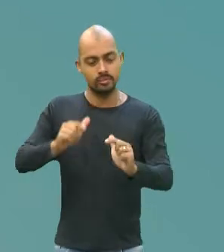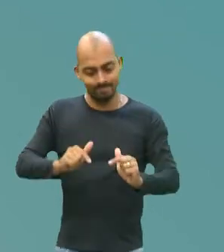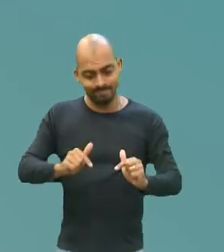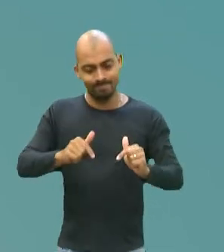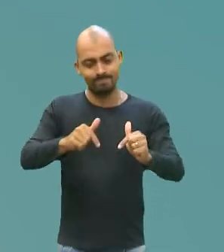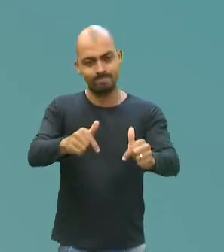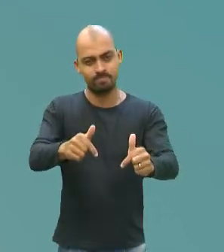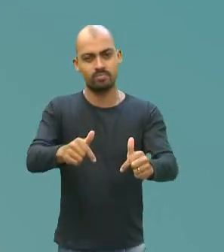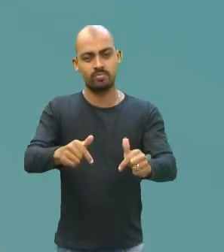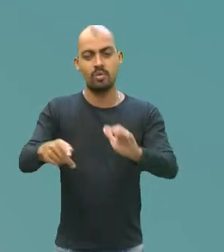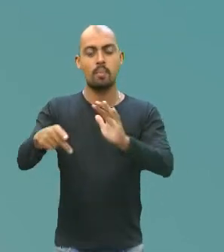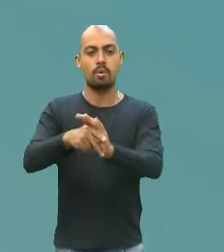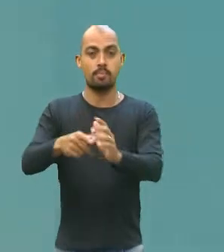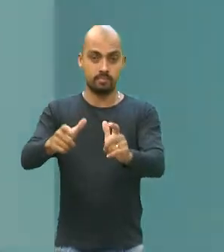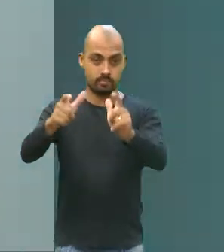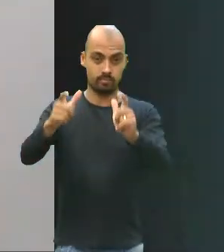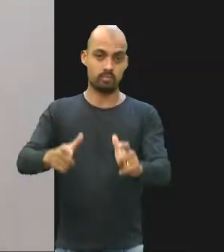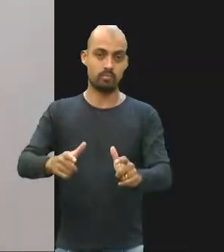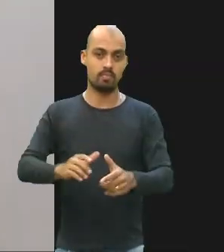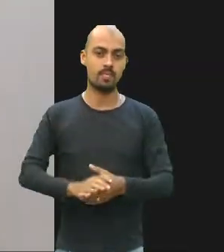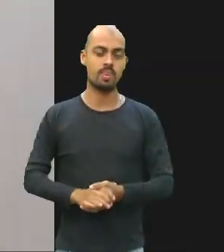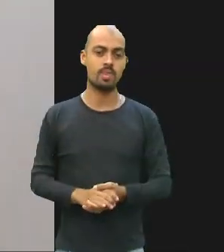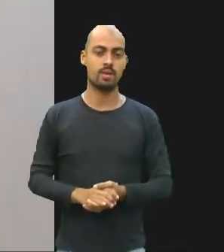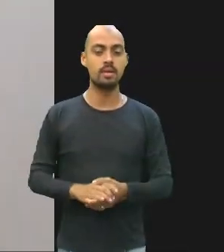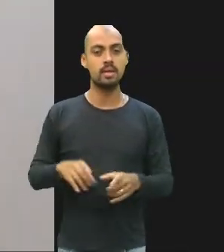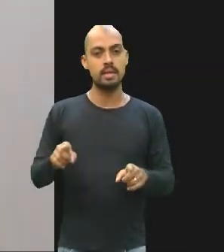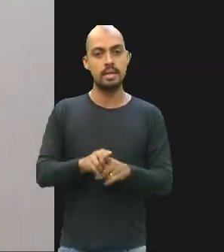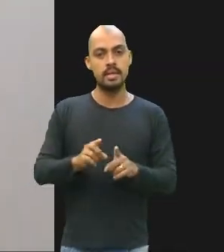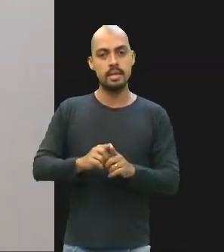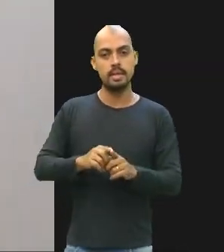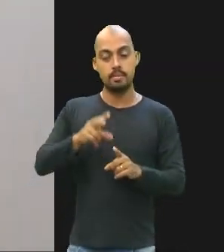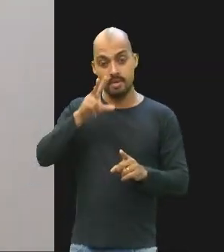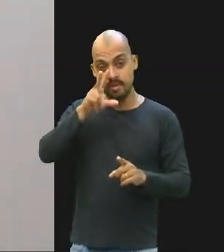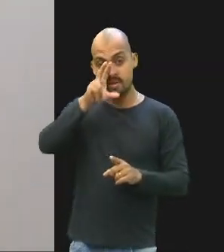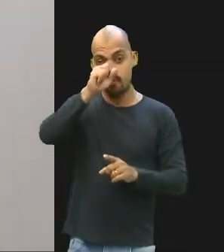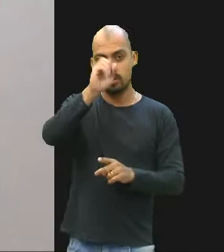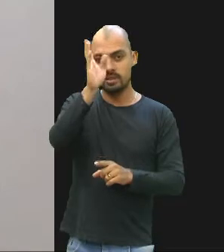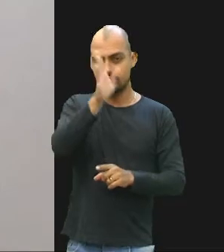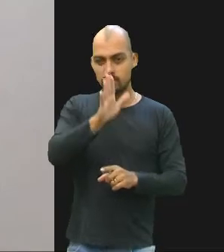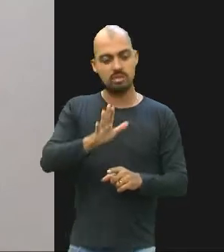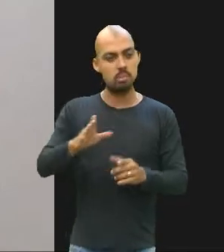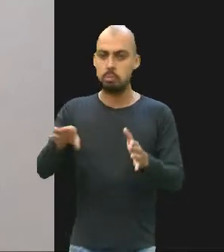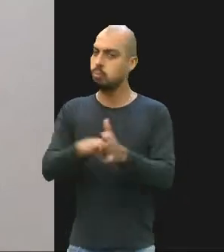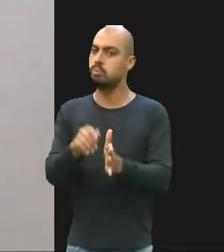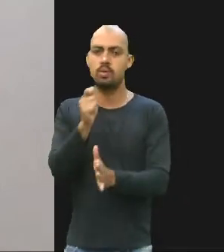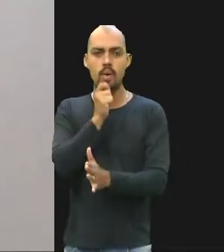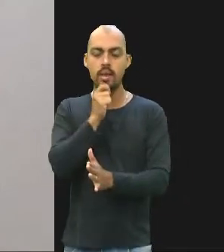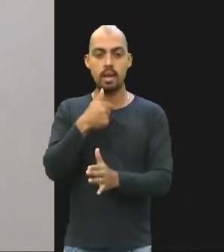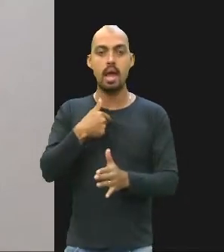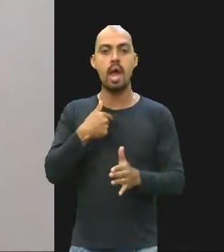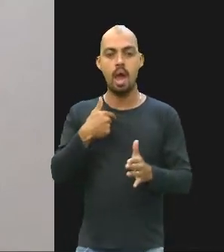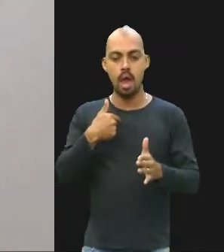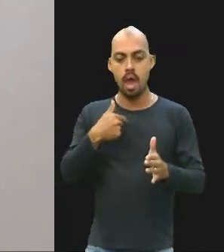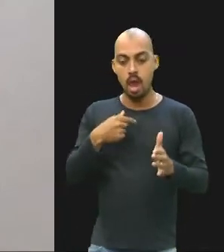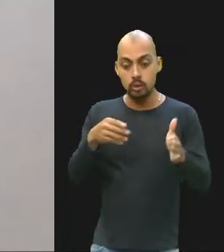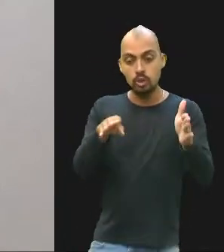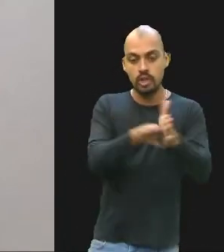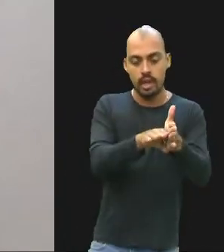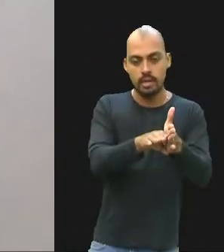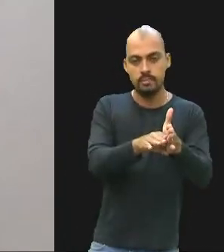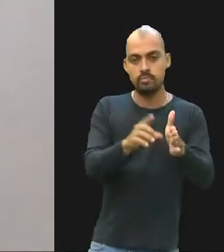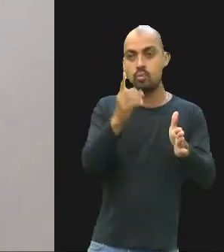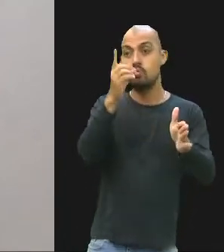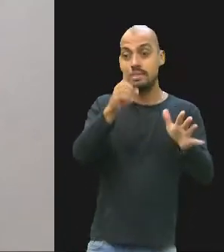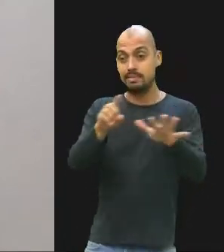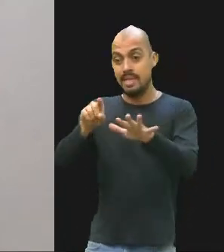ali de Poconé, da Transpantaneira. A Força Nacional e o IBAMA ainda não tinha chego quando eu cheguei lá. Eles chegaram depois